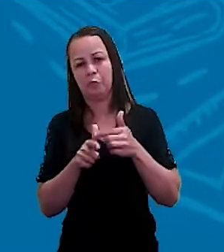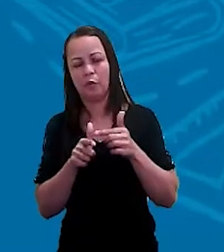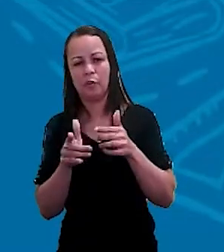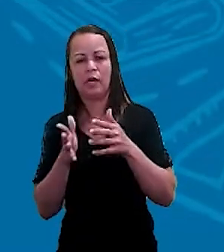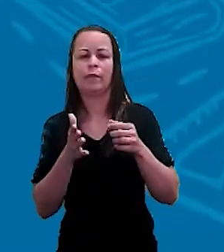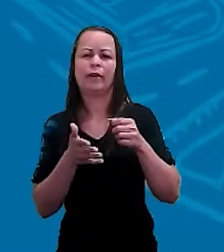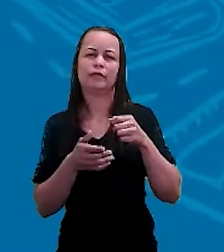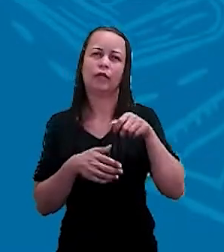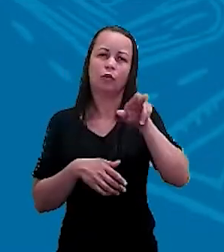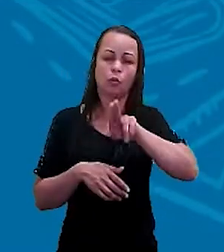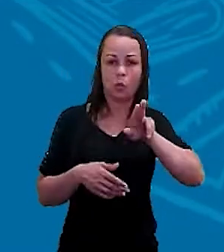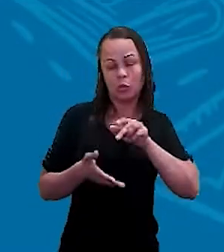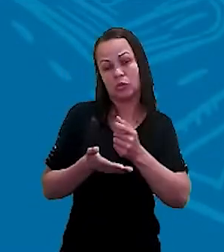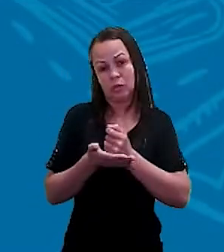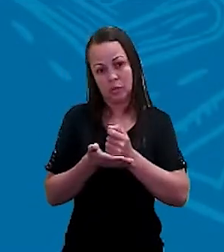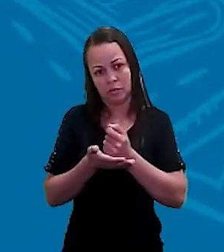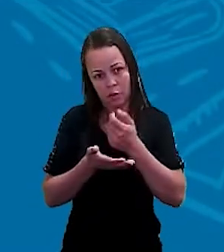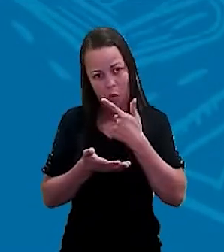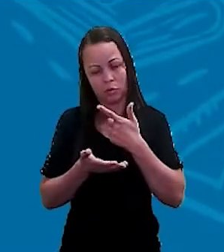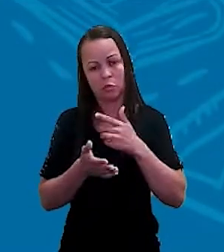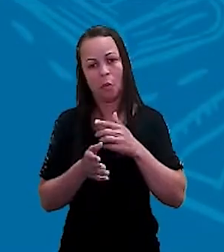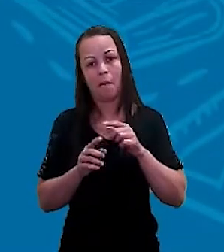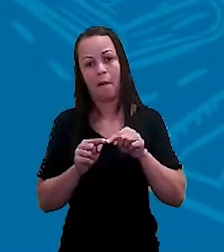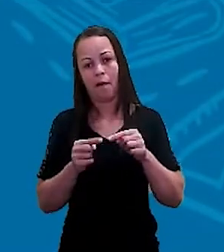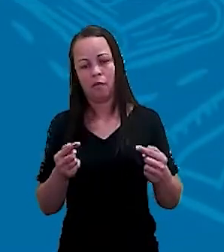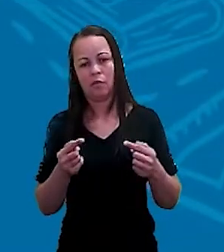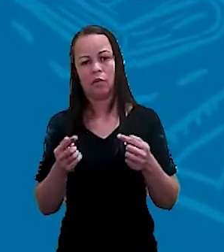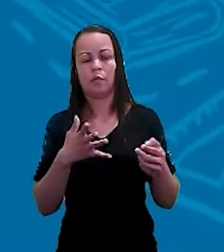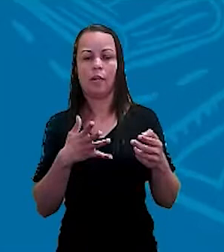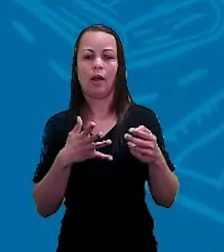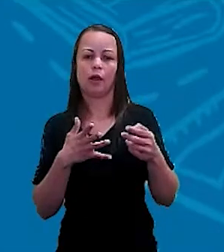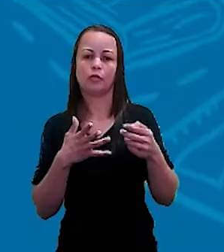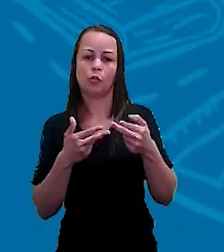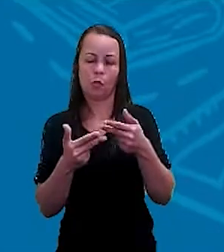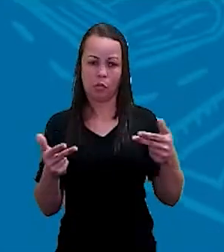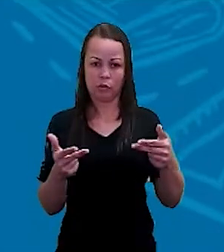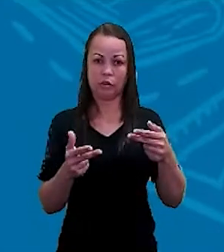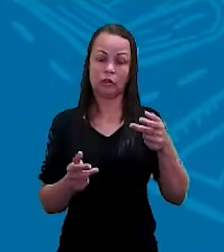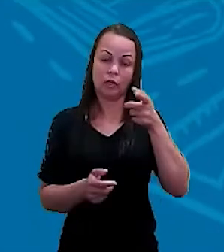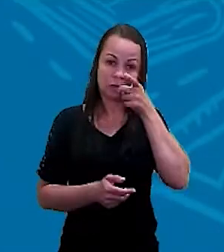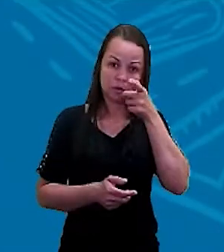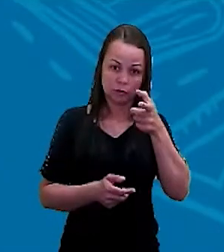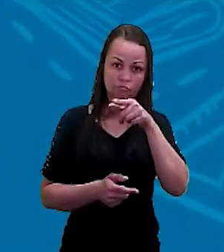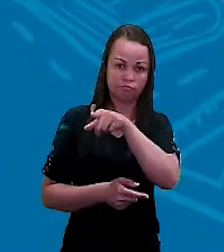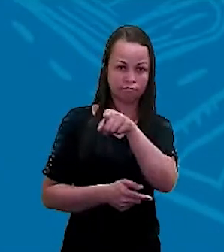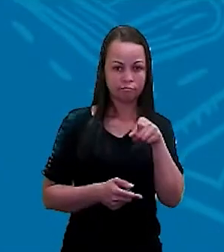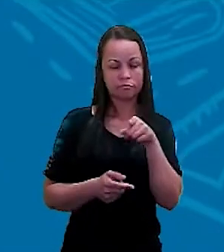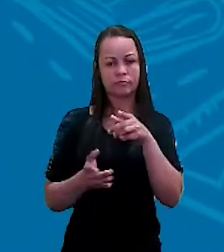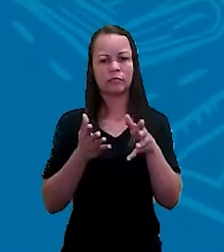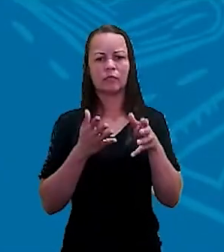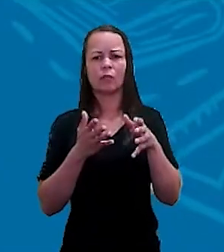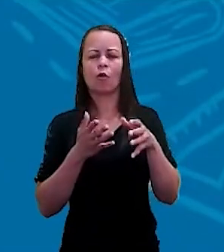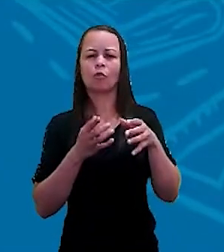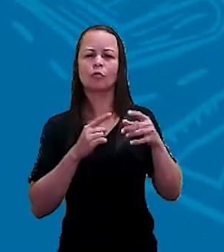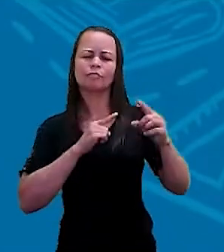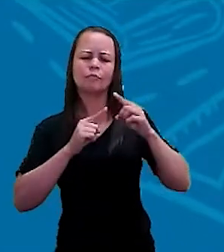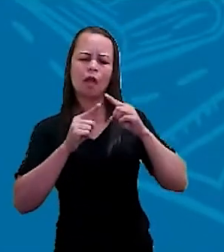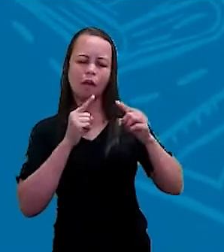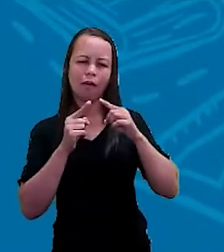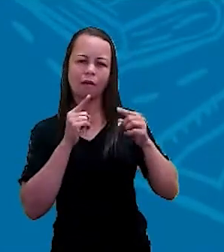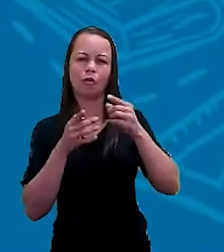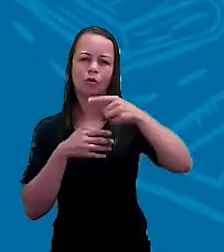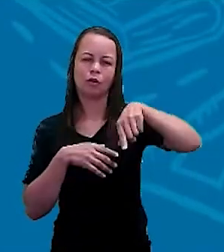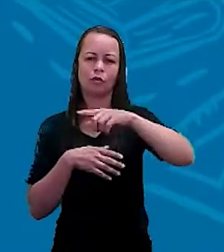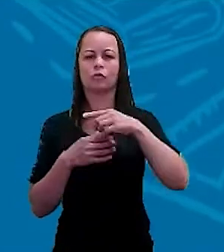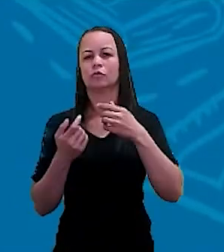uso de antibióticos em geral. Mas são coisas que eu estou querendo chamar a atenção de vocês, como isso aí dialoga com outros saberes, até os